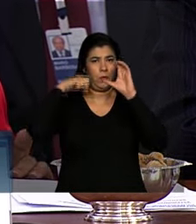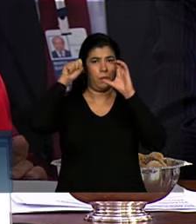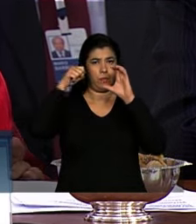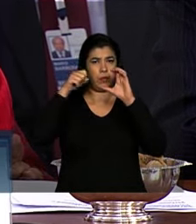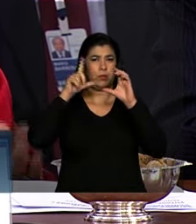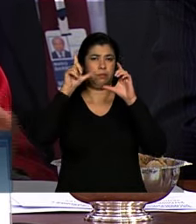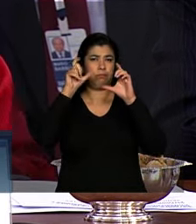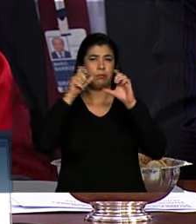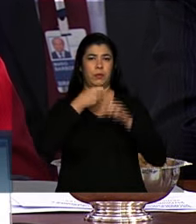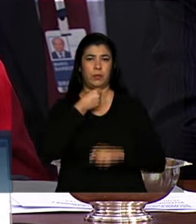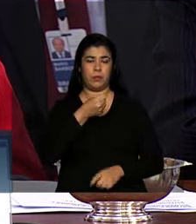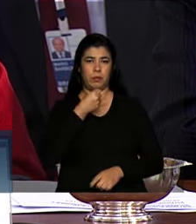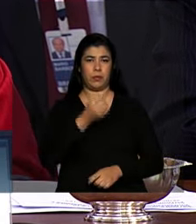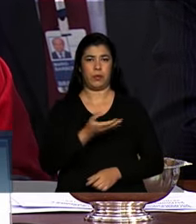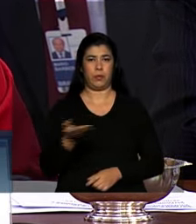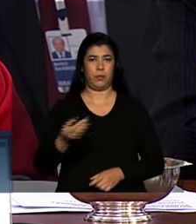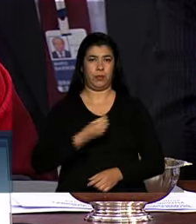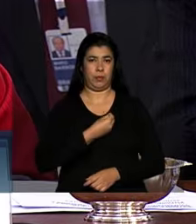cinegrafistas.